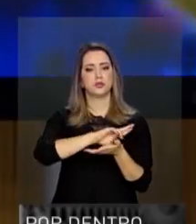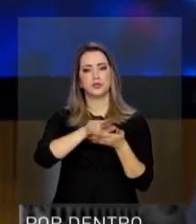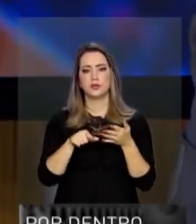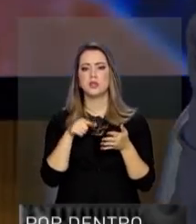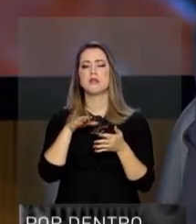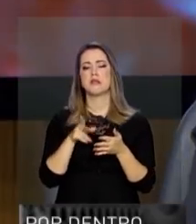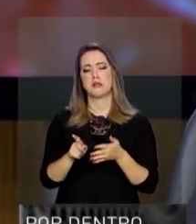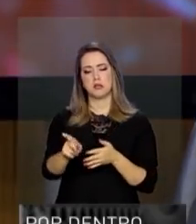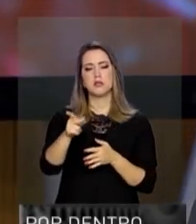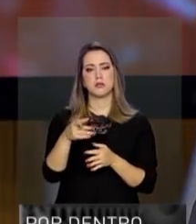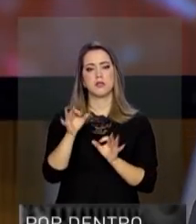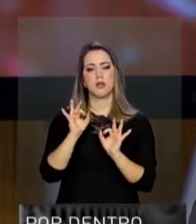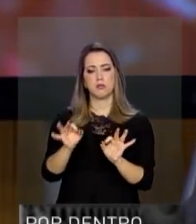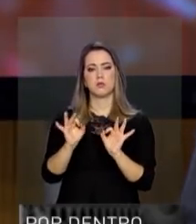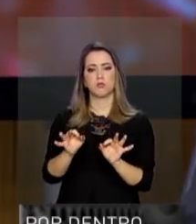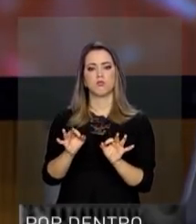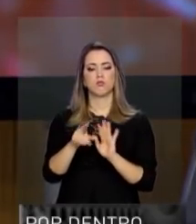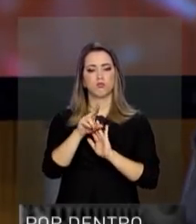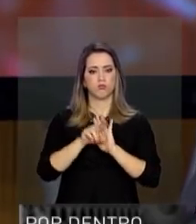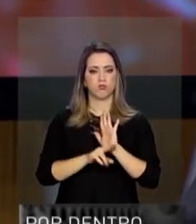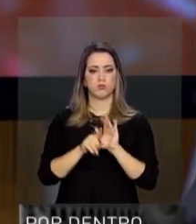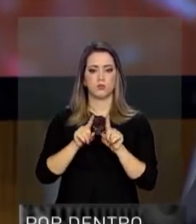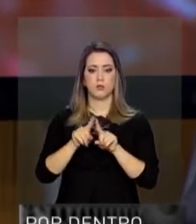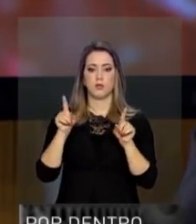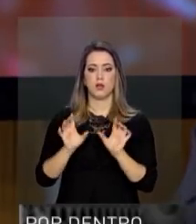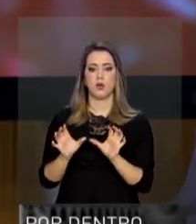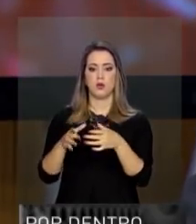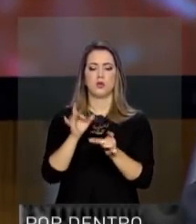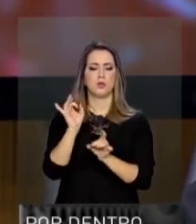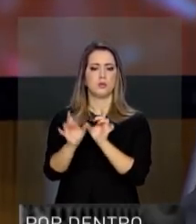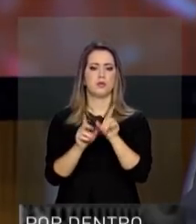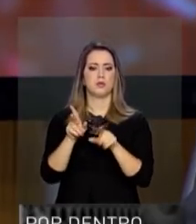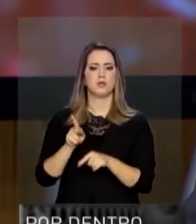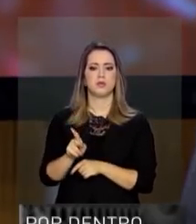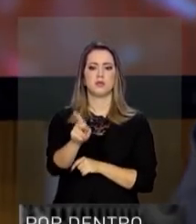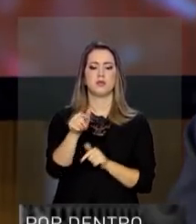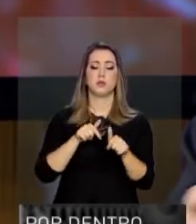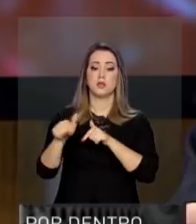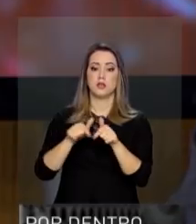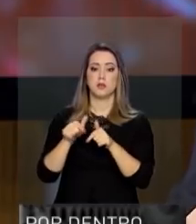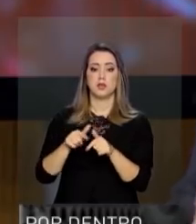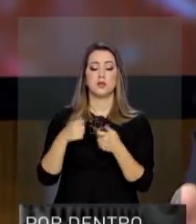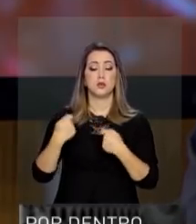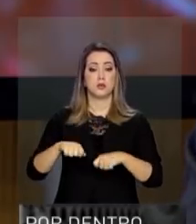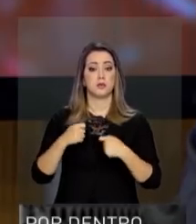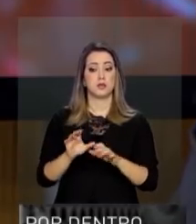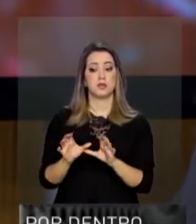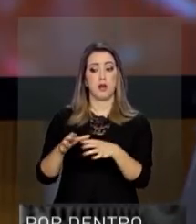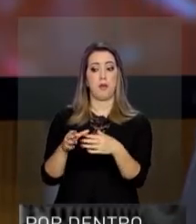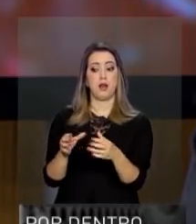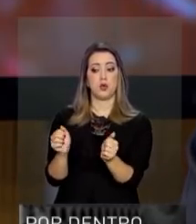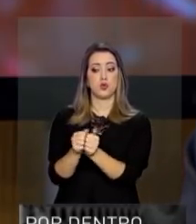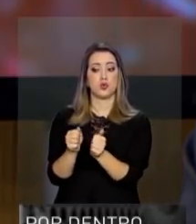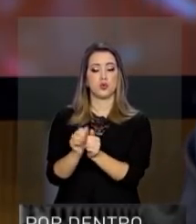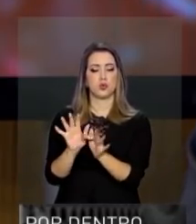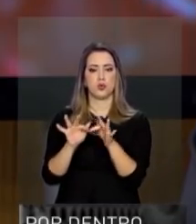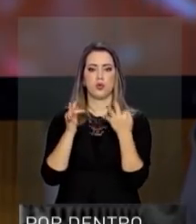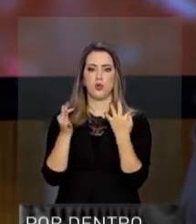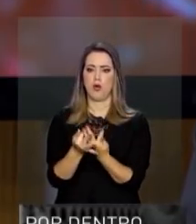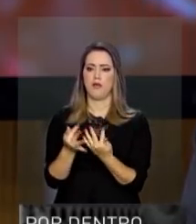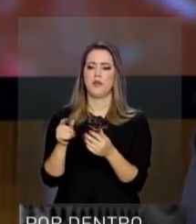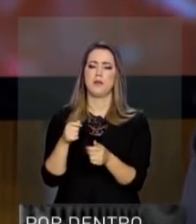justificaram o benefício do trabalhador rural. O segurado especial, sempre lembrando, é um tipo de trabalhador rural que trabalha com sua família, né? Que contribui ali com